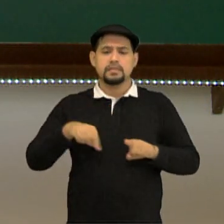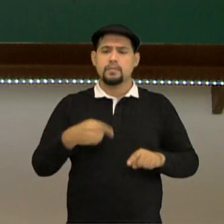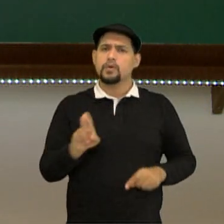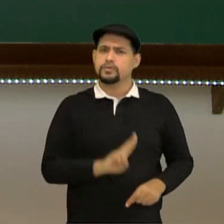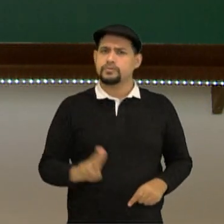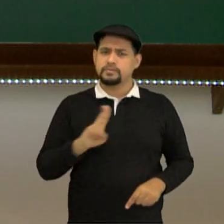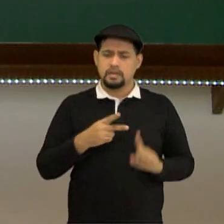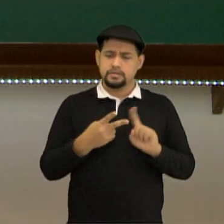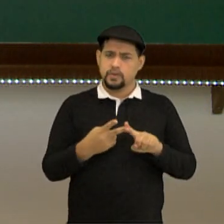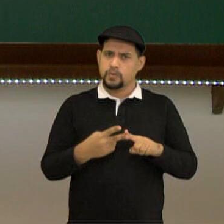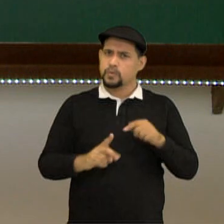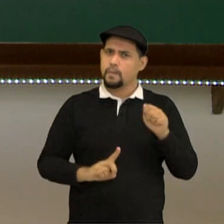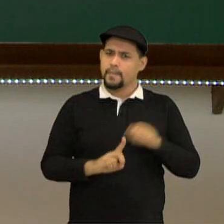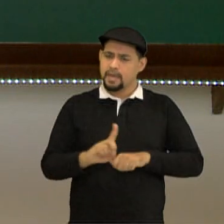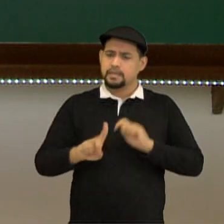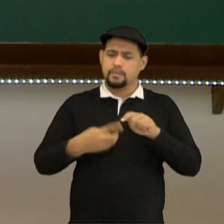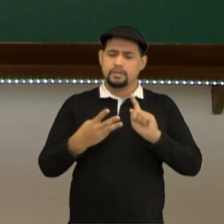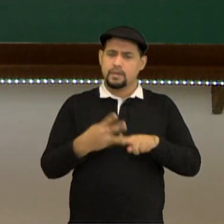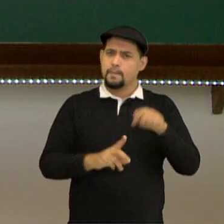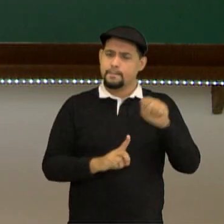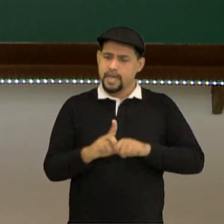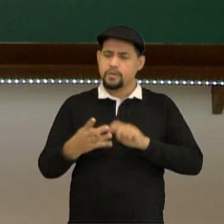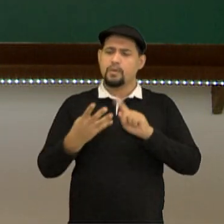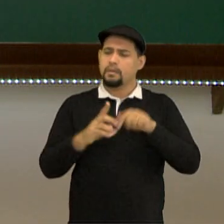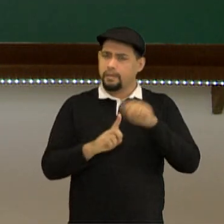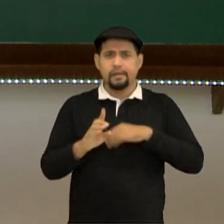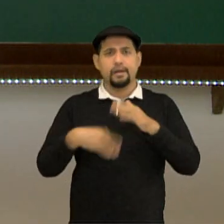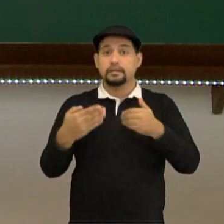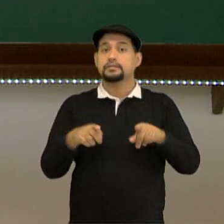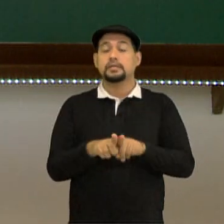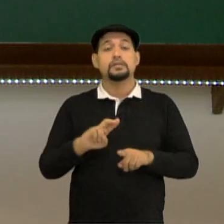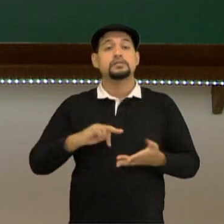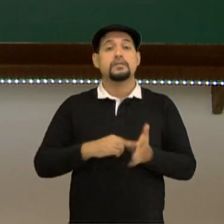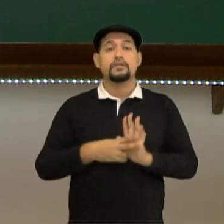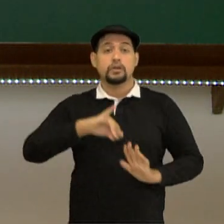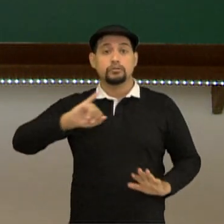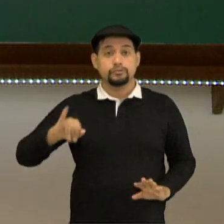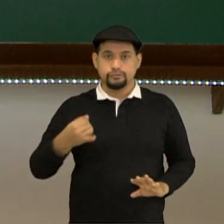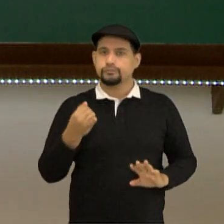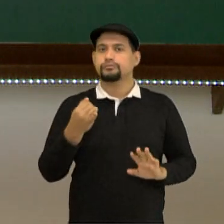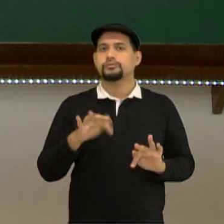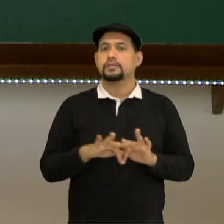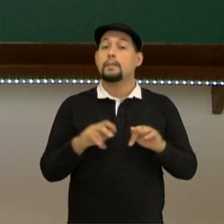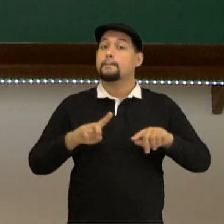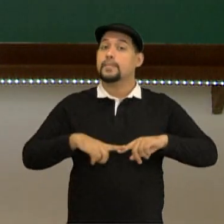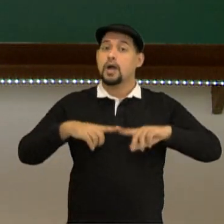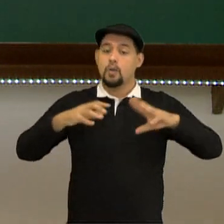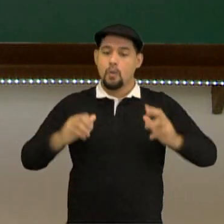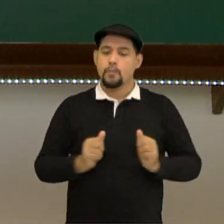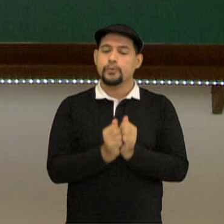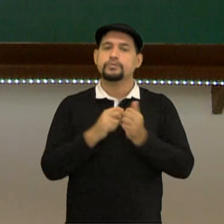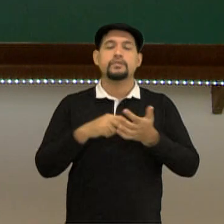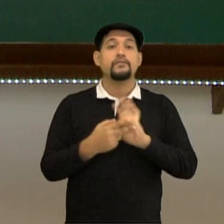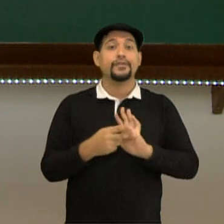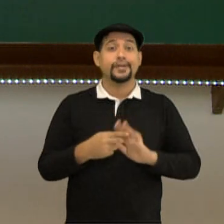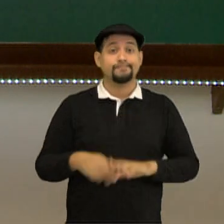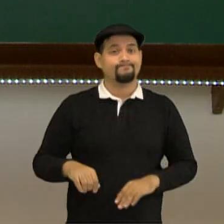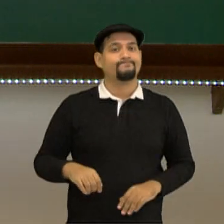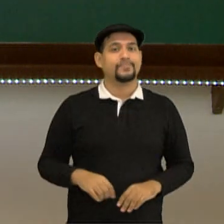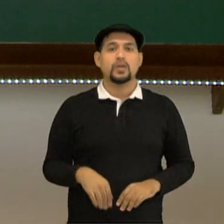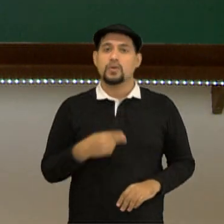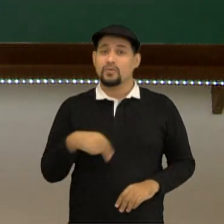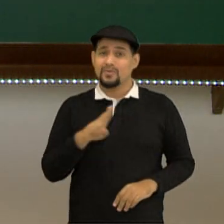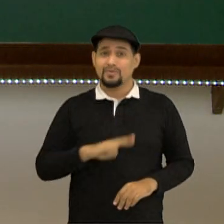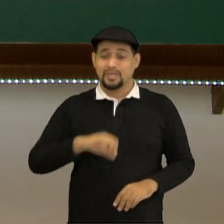aplicar no segundo mês e depois aplicar no terceiro mês. Isso é a questão do juro simples. Já o juro composto é aquele juro aonde eu vou